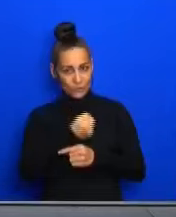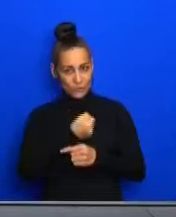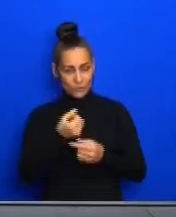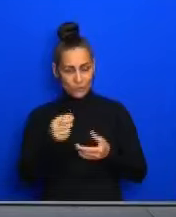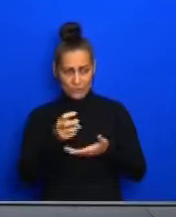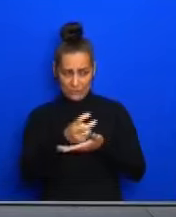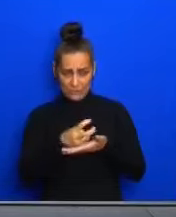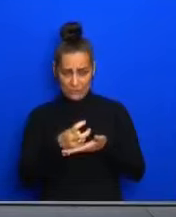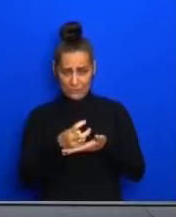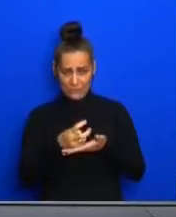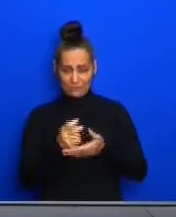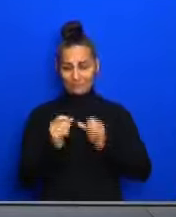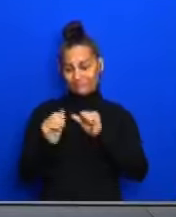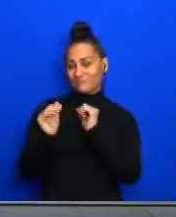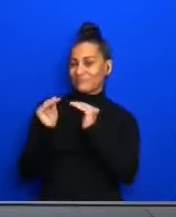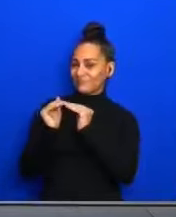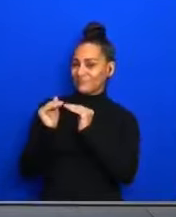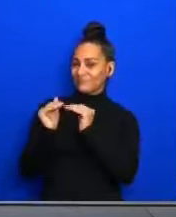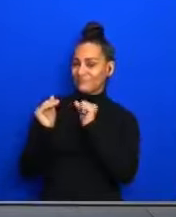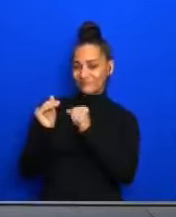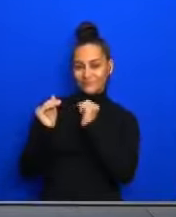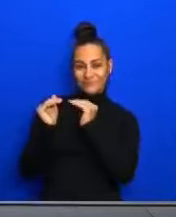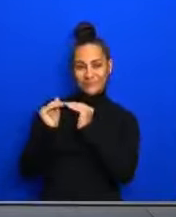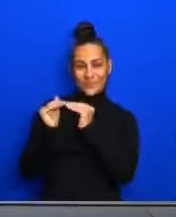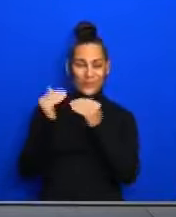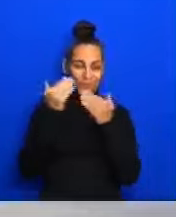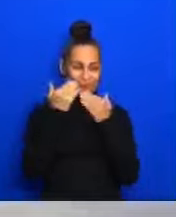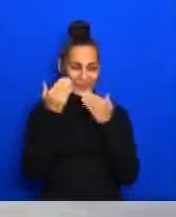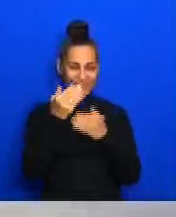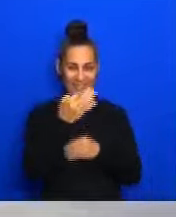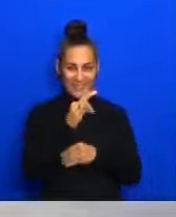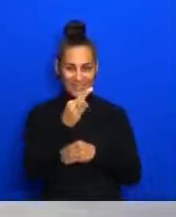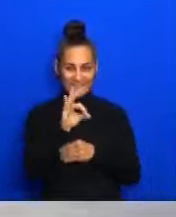os números sorteados da quina? Sim, confirmo. Sim, confirmo. Obrigado pelas confirmações.